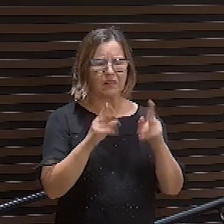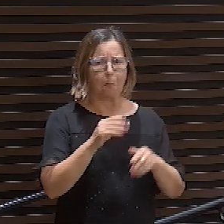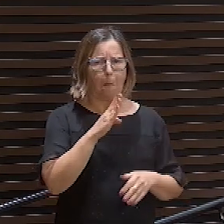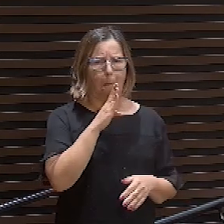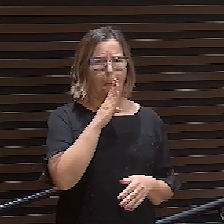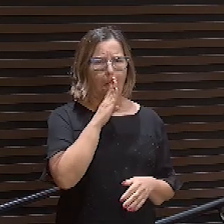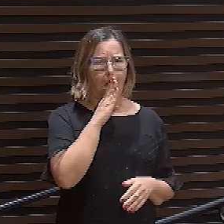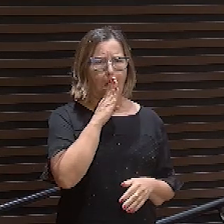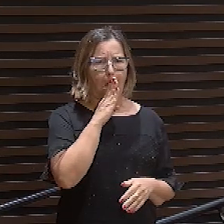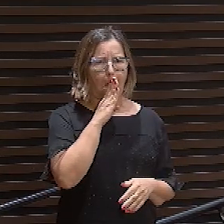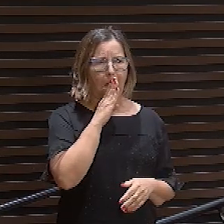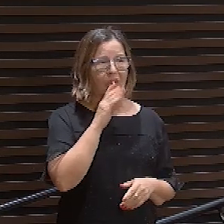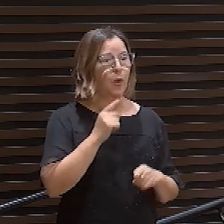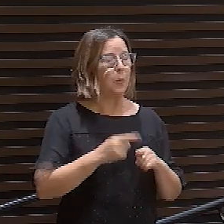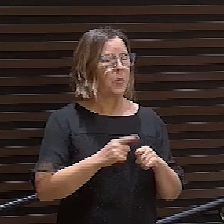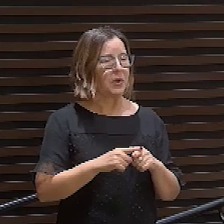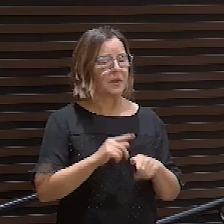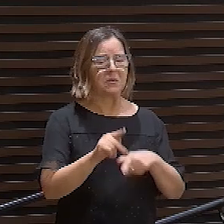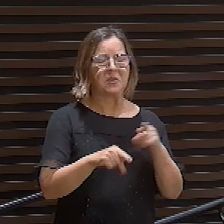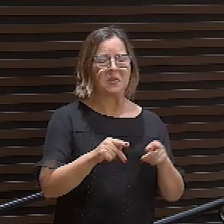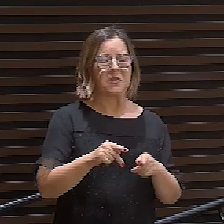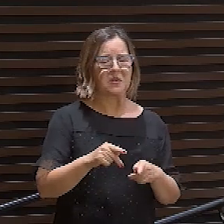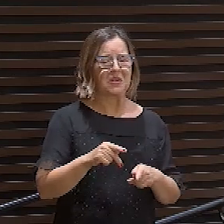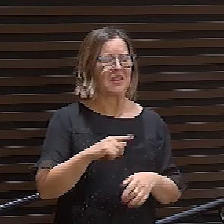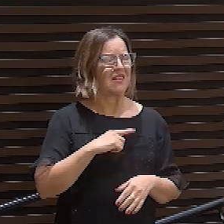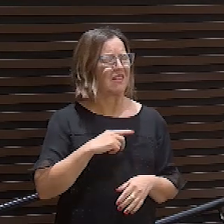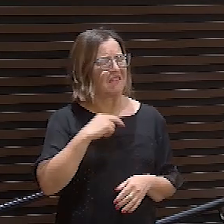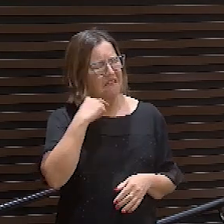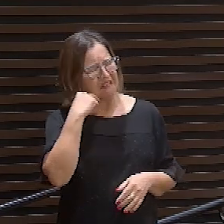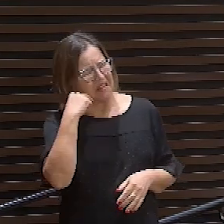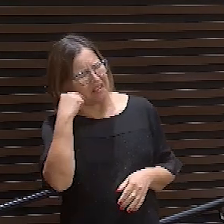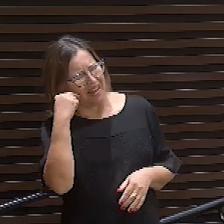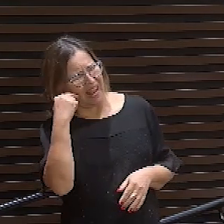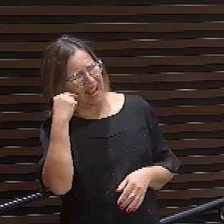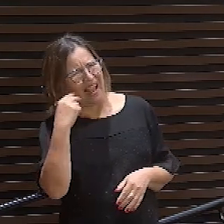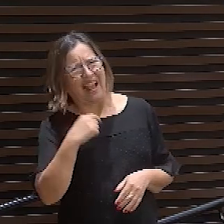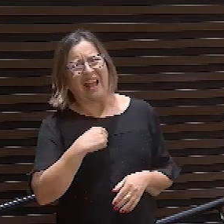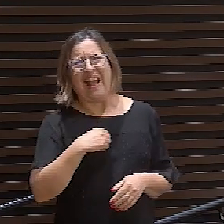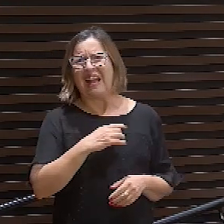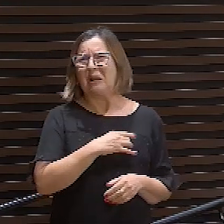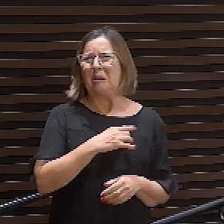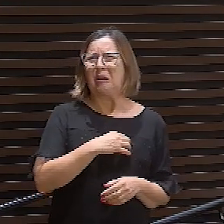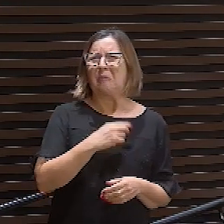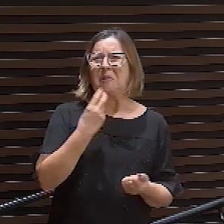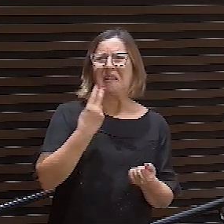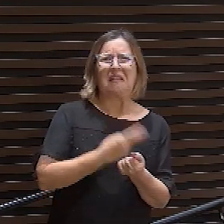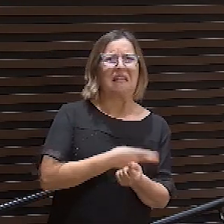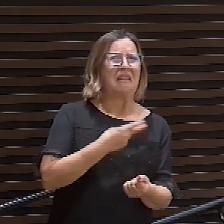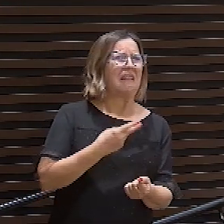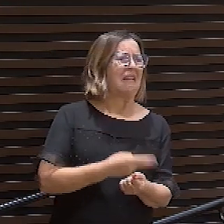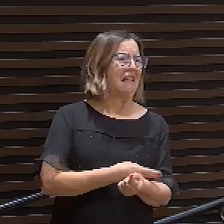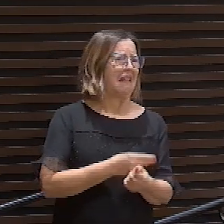Porque há uma vergonha, há uma timidez, eu tenho medo de errar na oração.